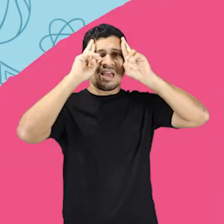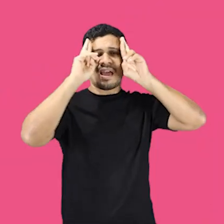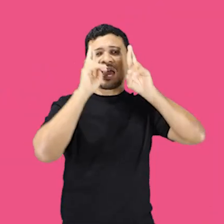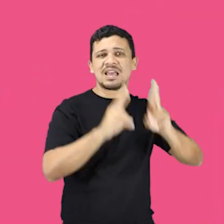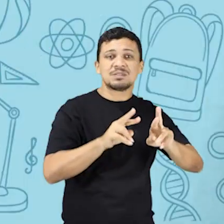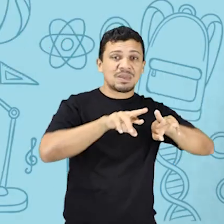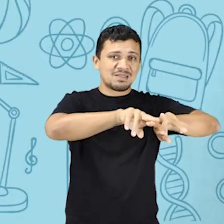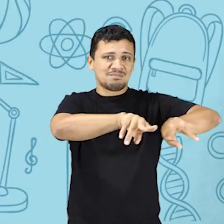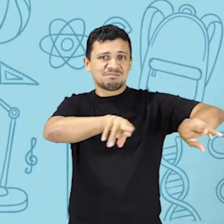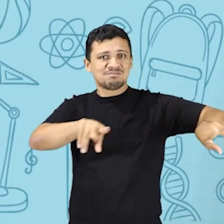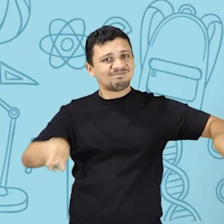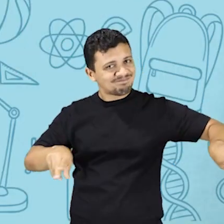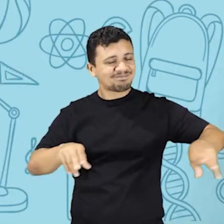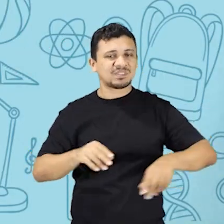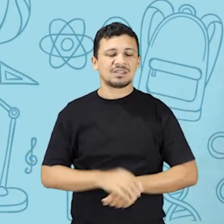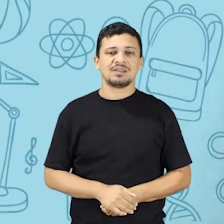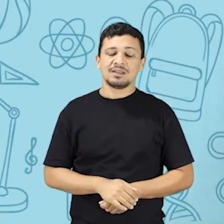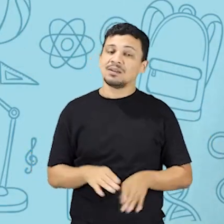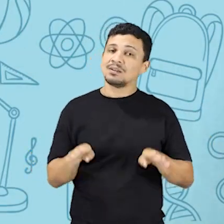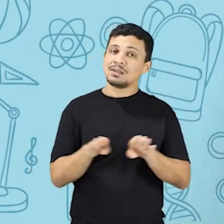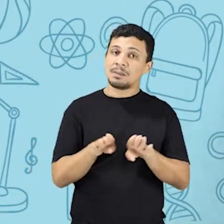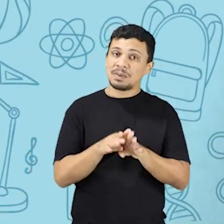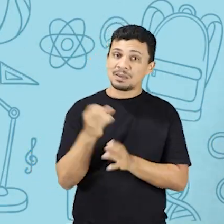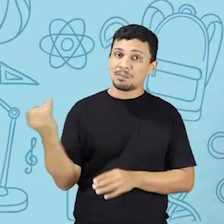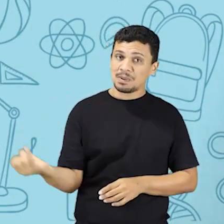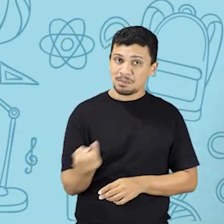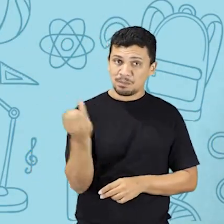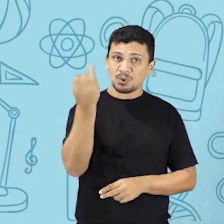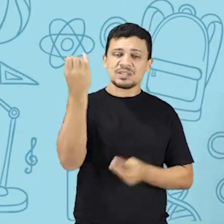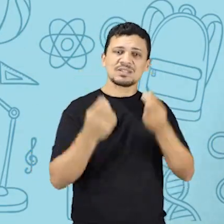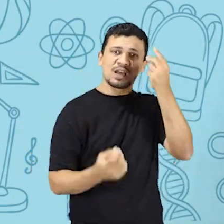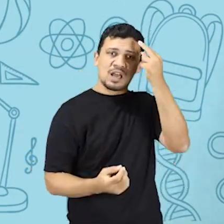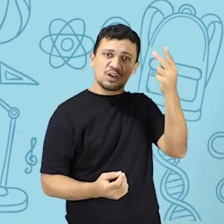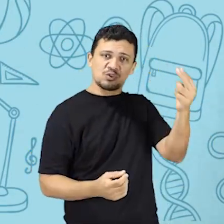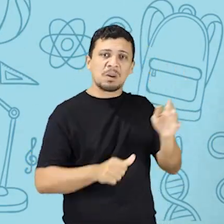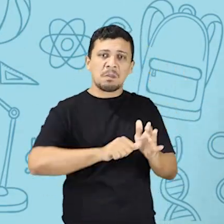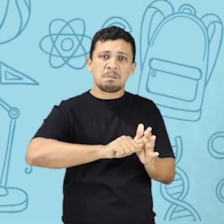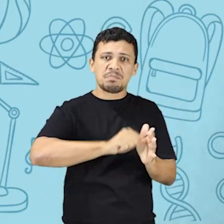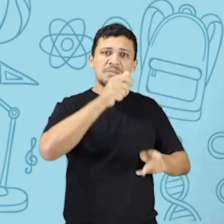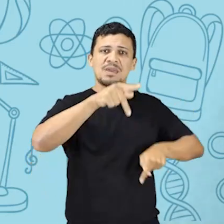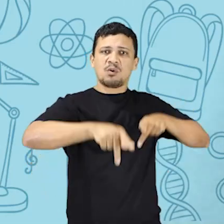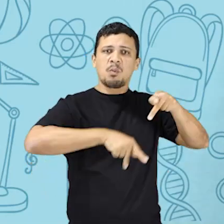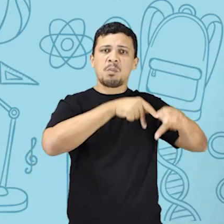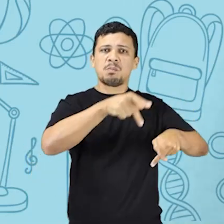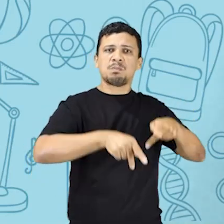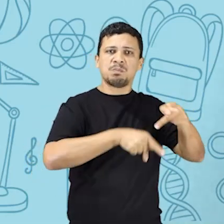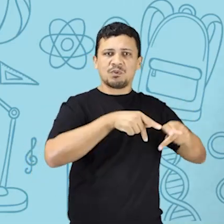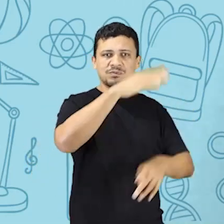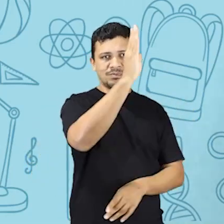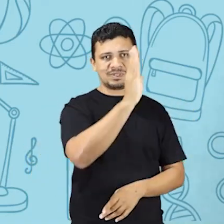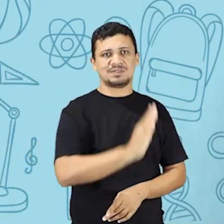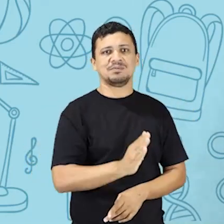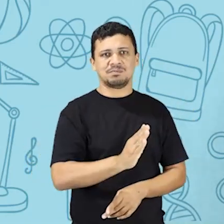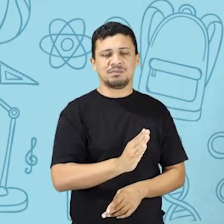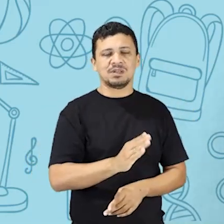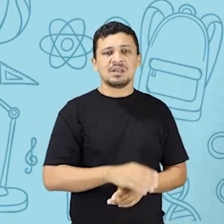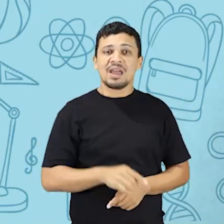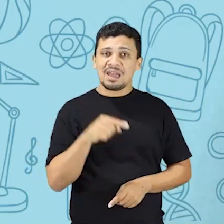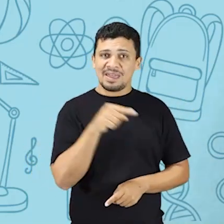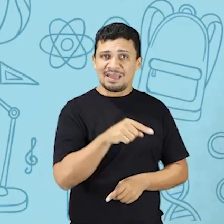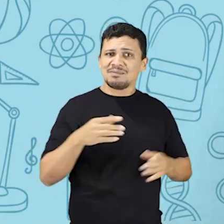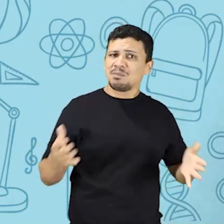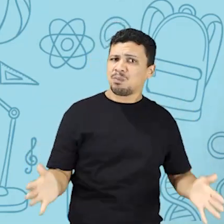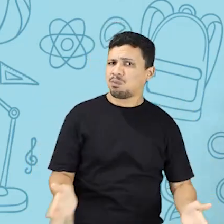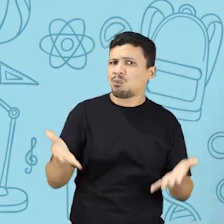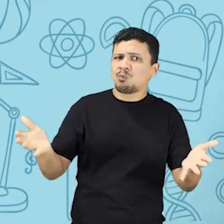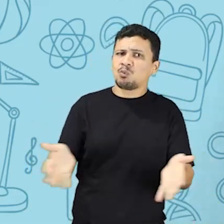diferenças. É de fundamental importância resgatar a história dos primeiros habitantes do território brasileiro. Eles que tanto